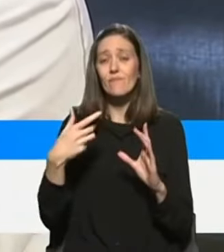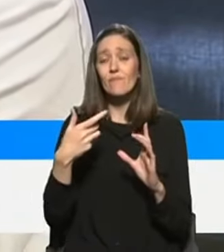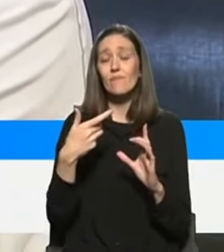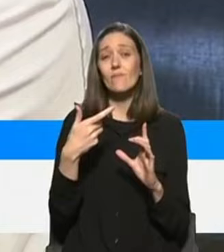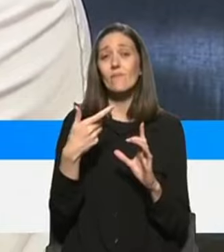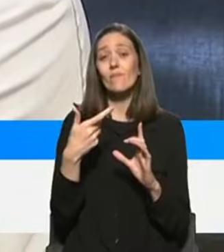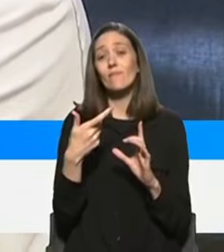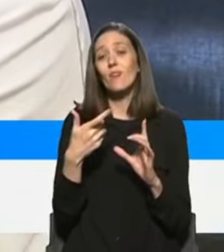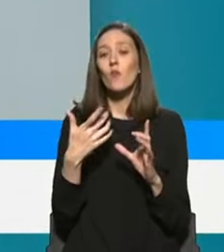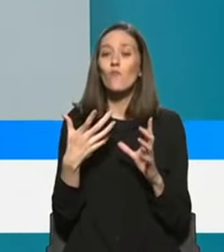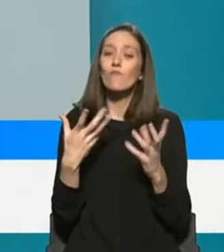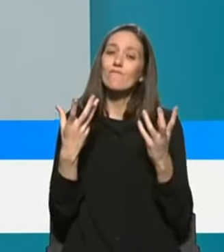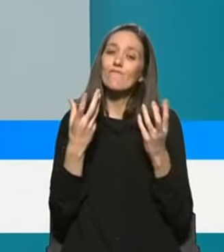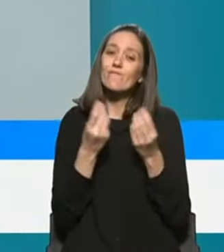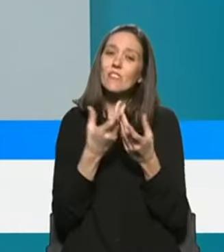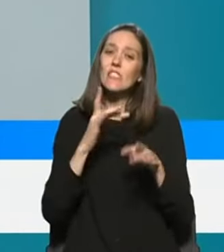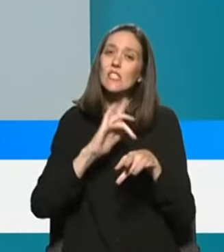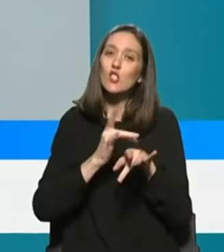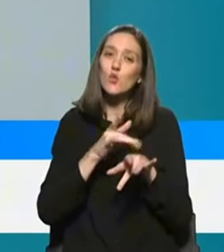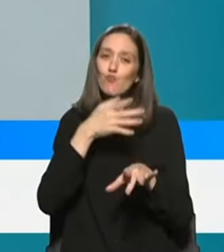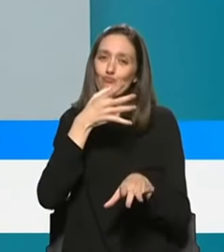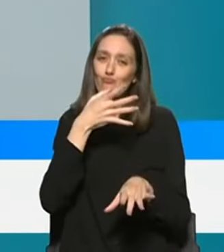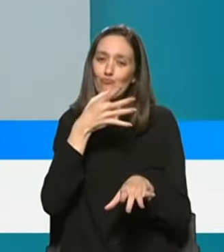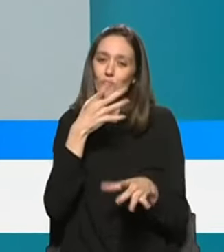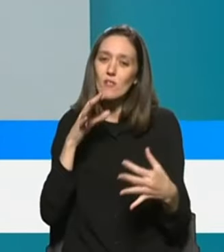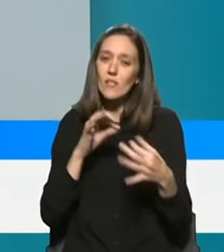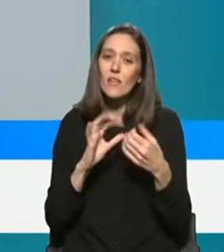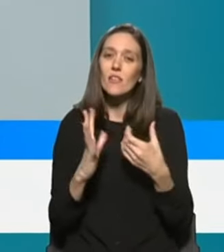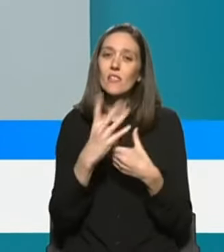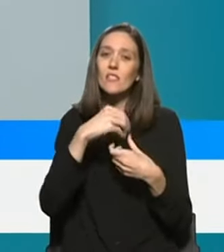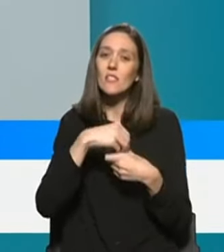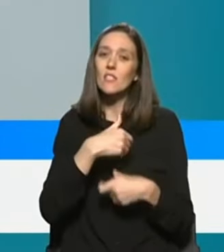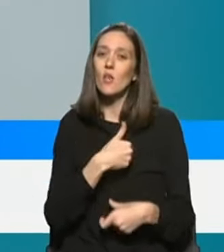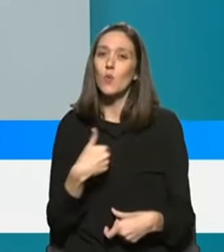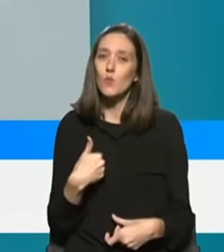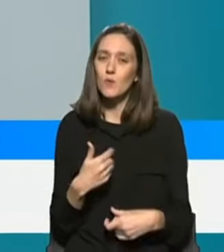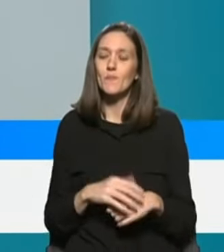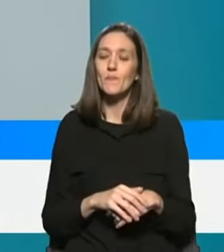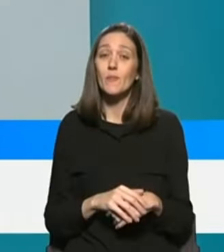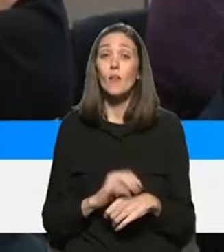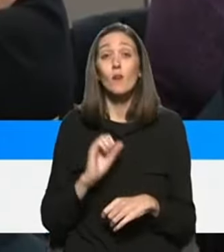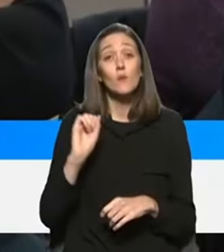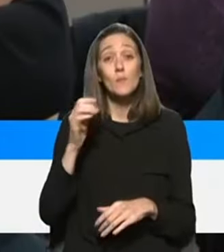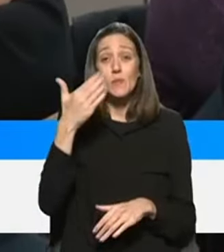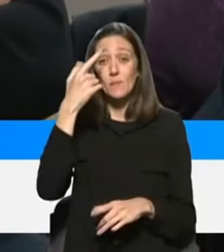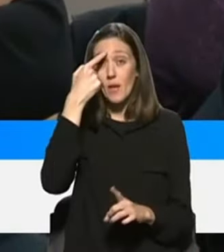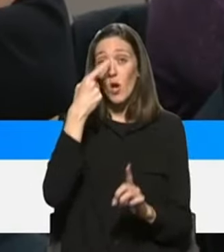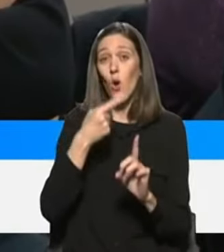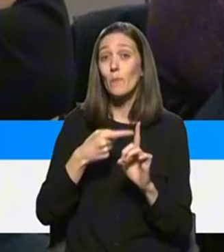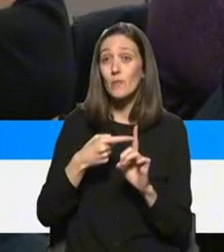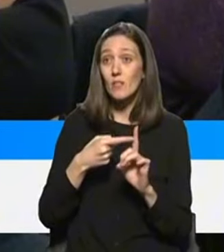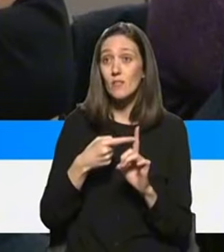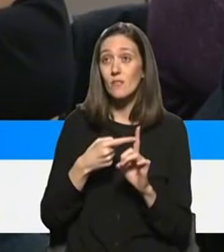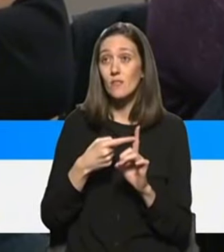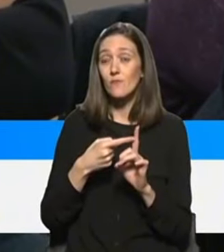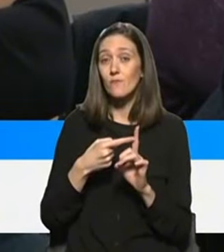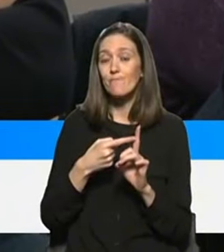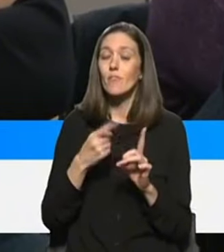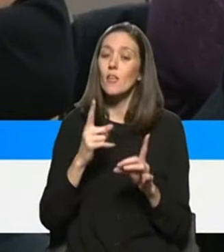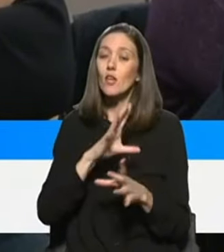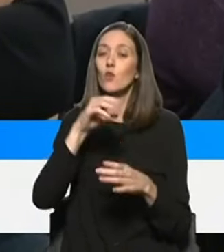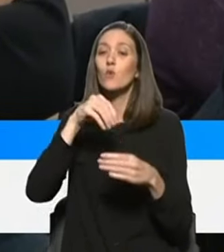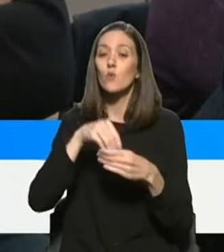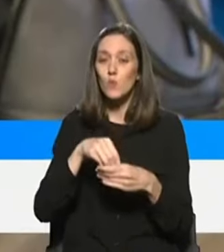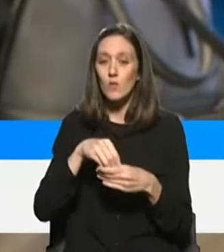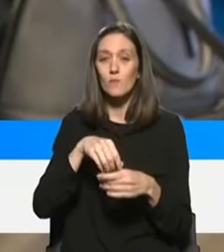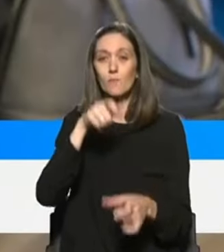para um conjunto de sessões dedicadas à literacia em saúde. Um dos principais objetivos passa por incluir os